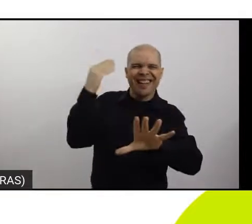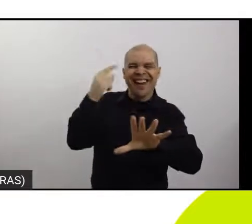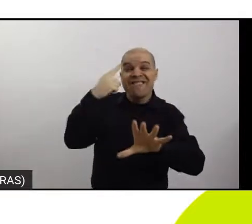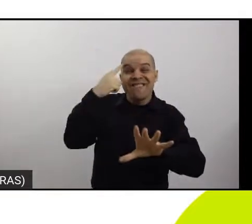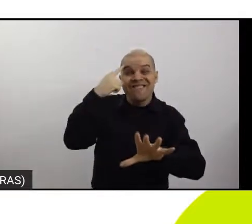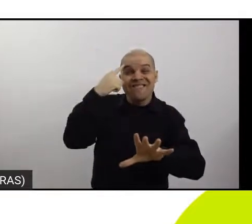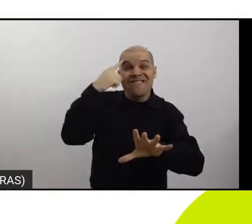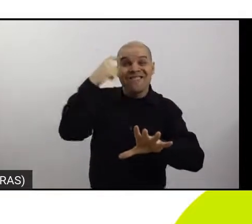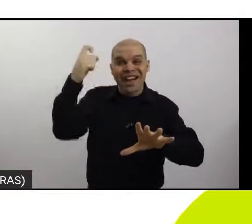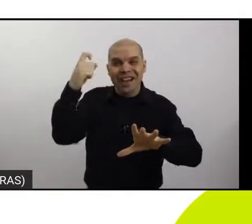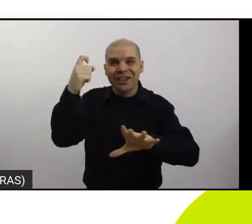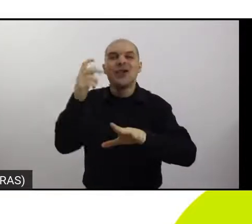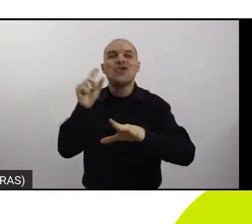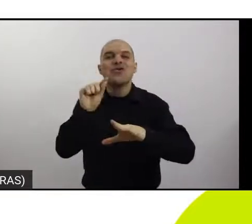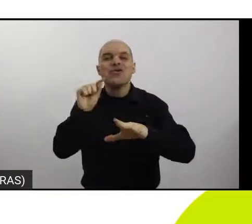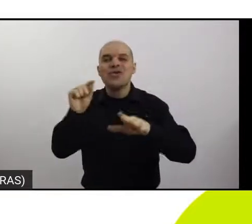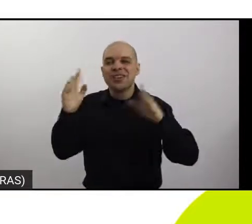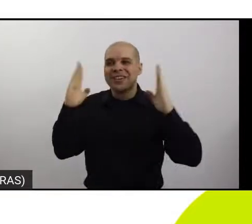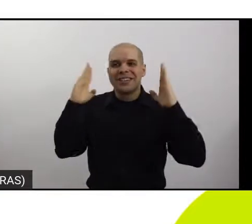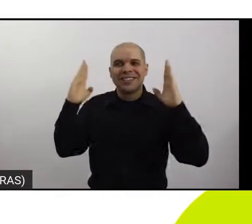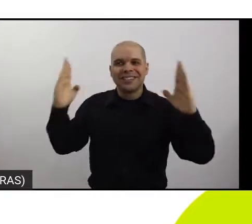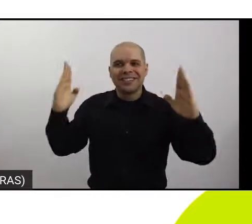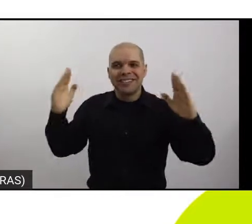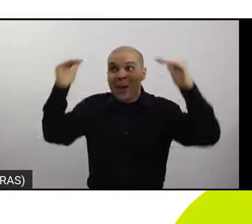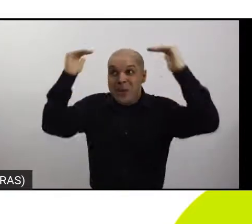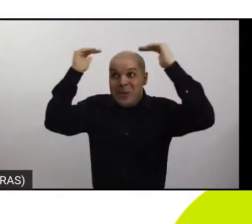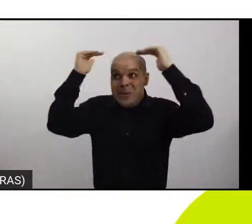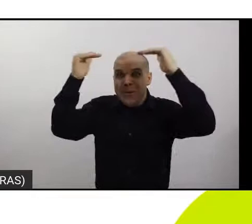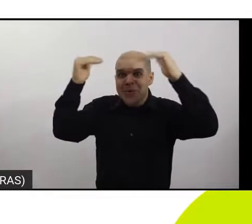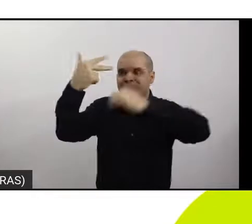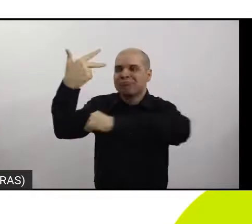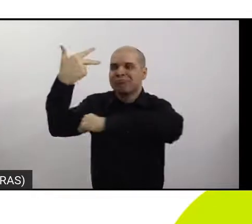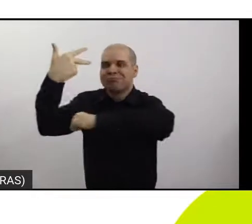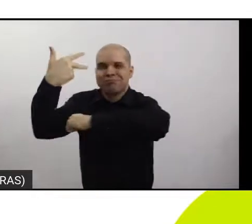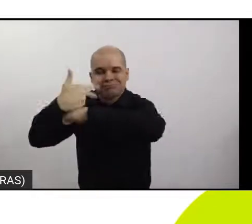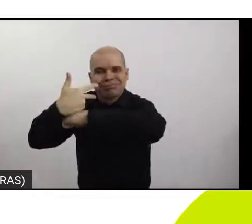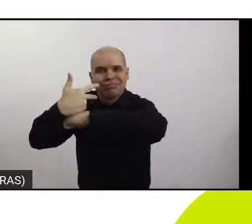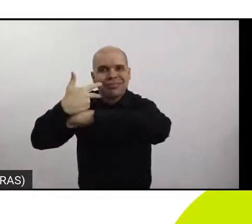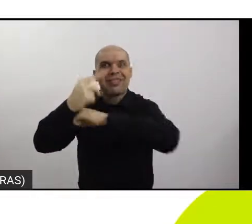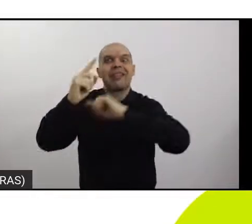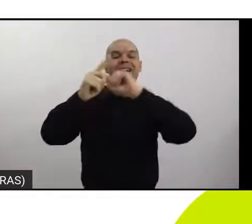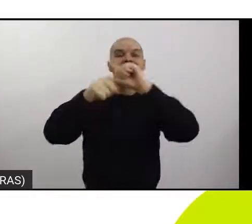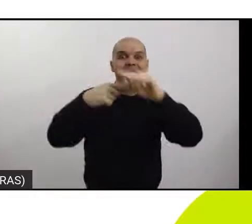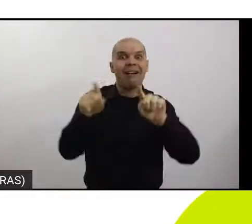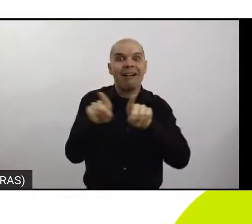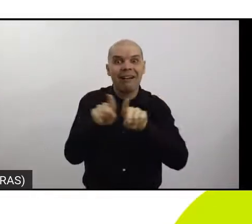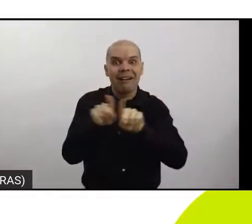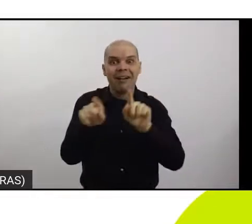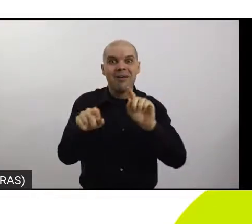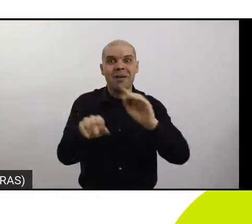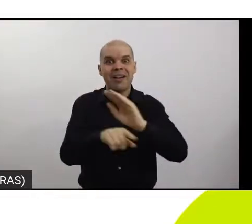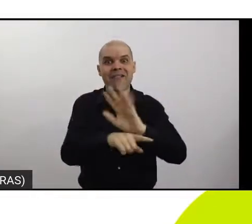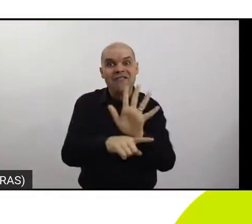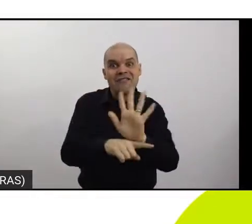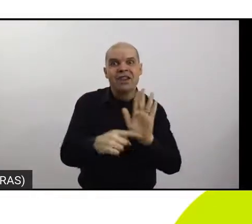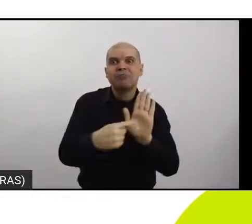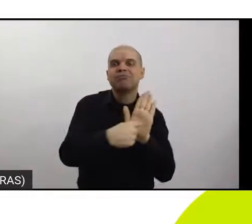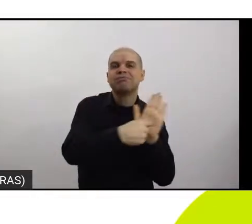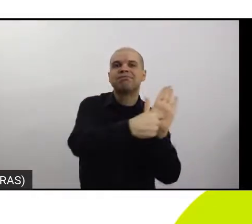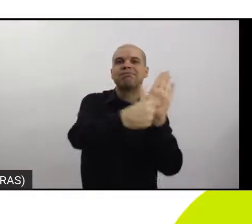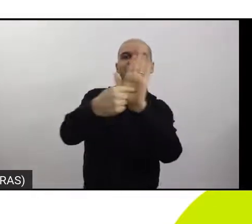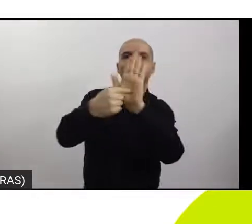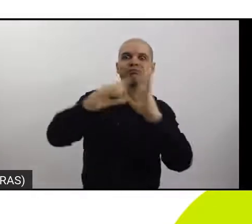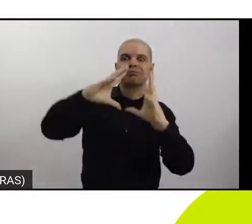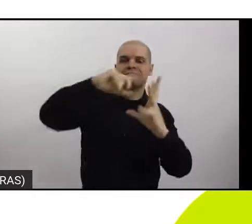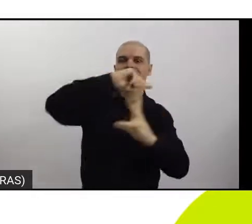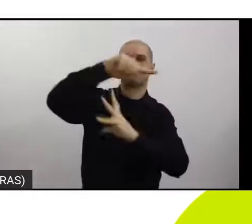tornaram um projeto internacional, que é o Parabolic People, e que a gente vai exibir hoje aqui. E a Sandra acabou de